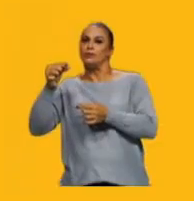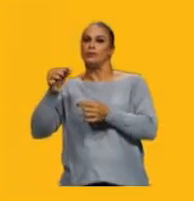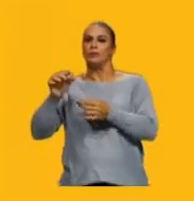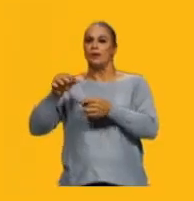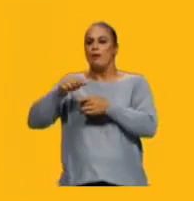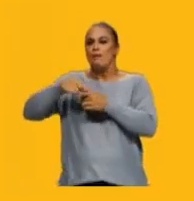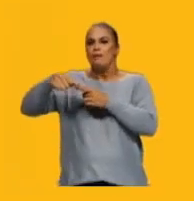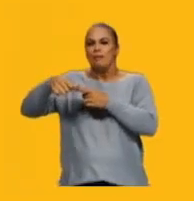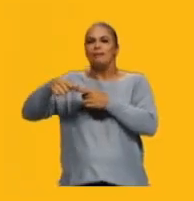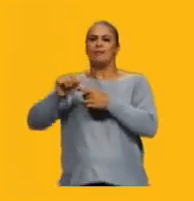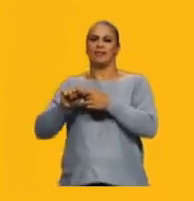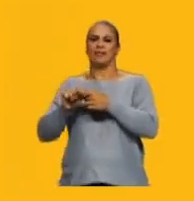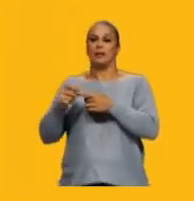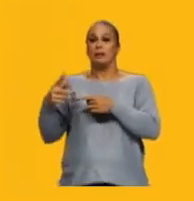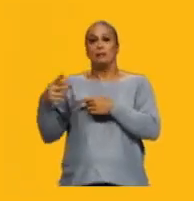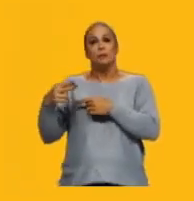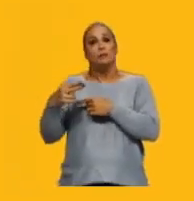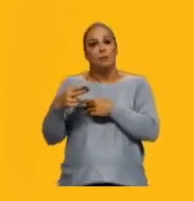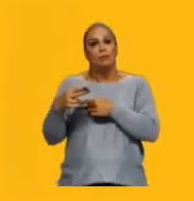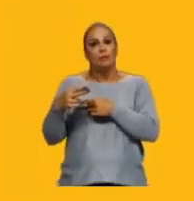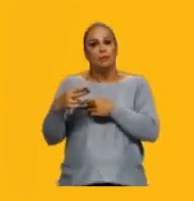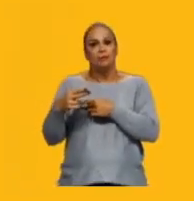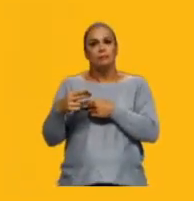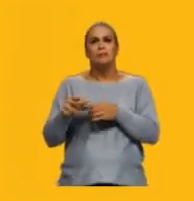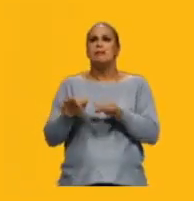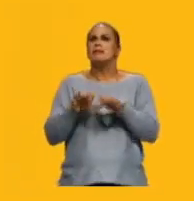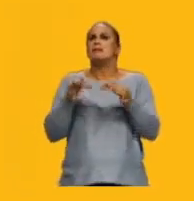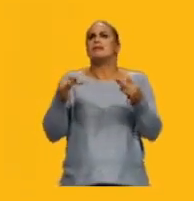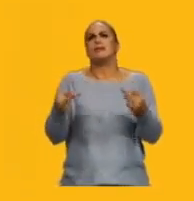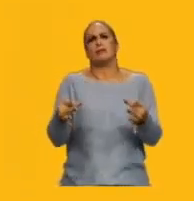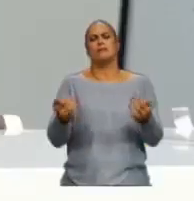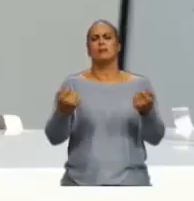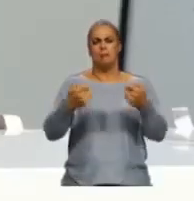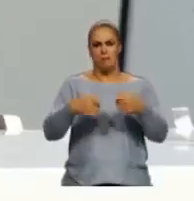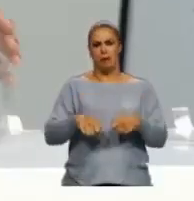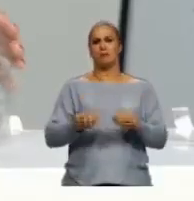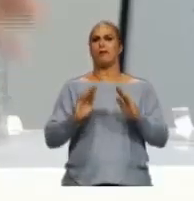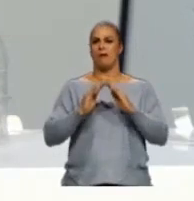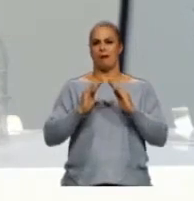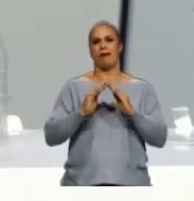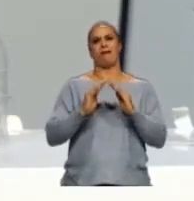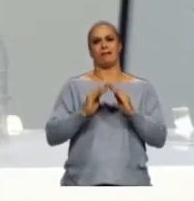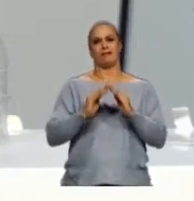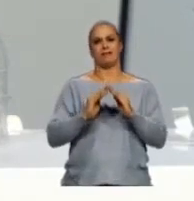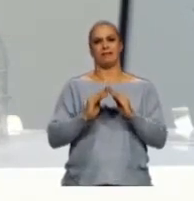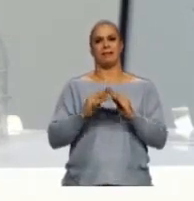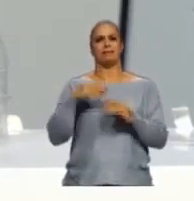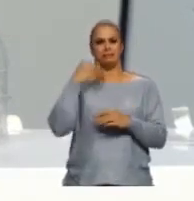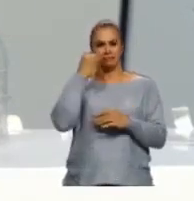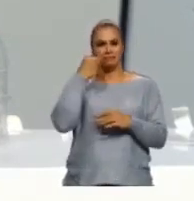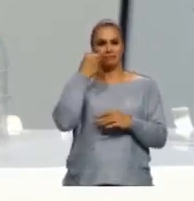tesoura. E com esses materiais simples, você pode construir aí na sua casa. Então,